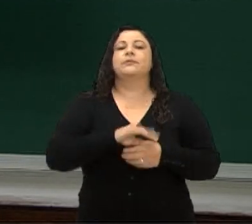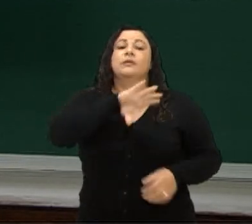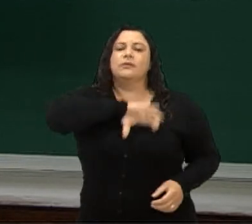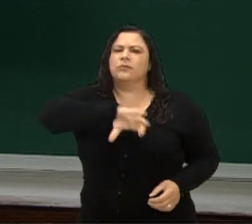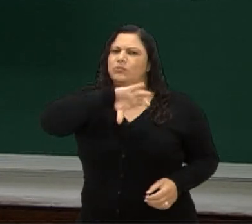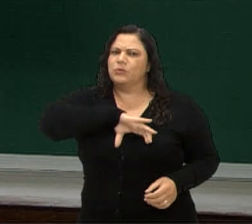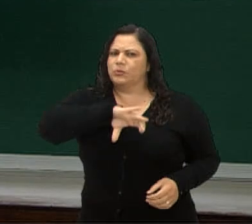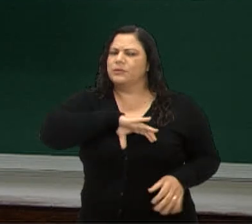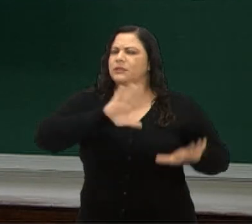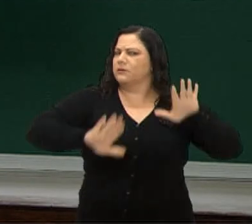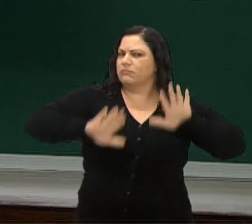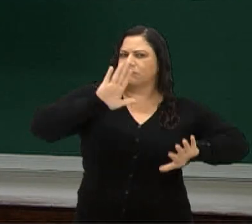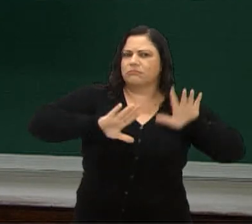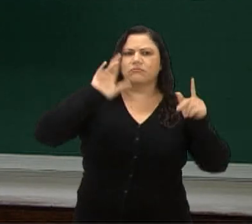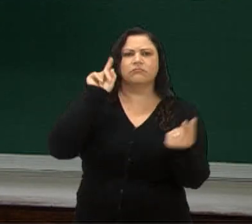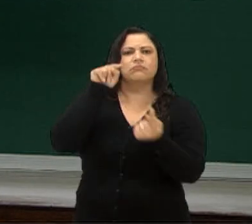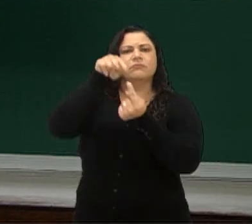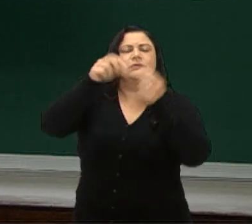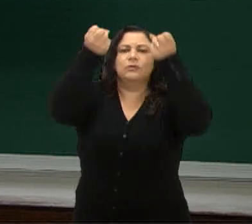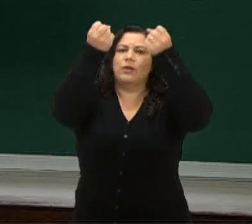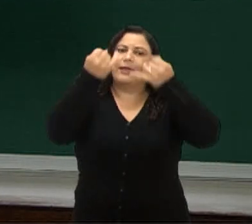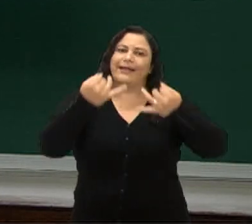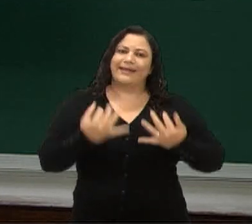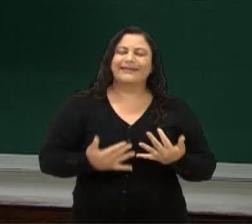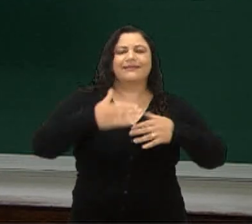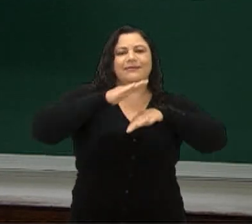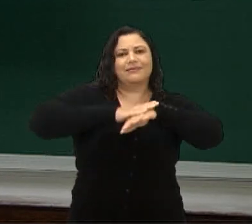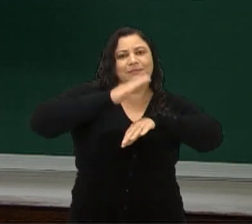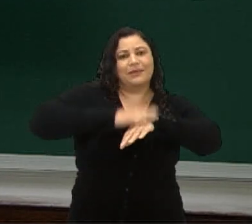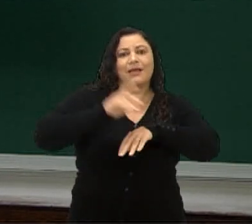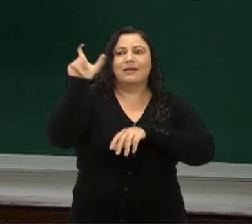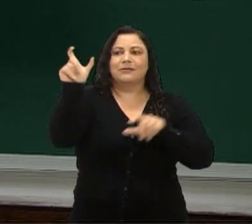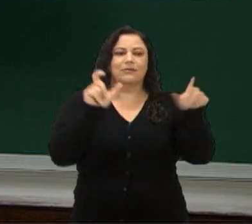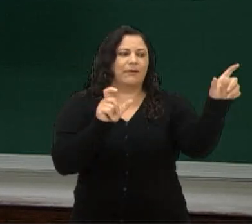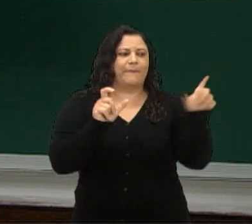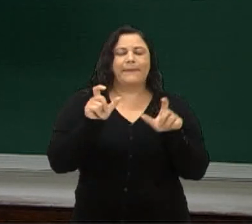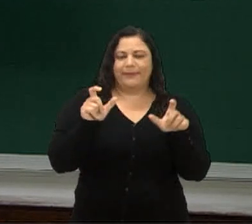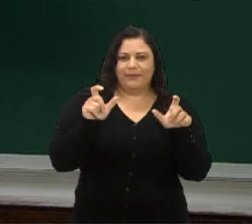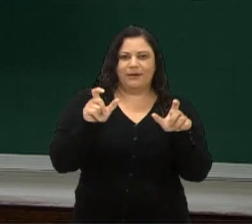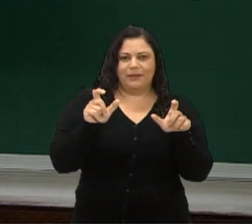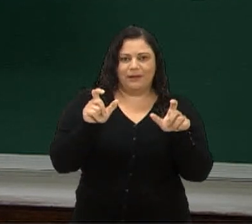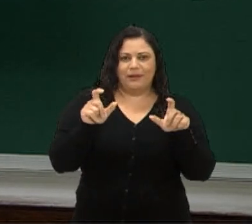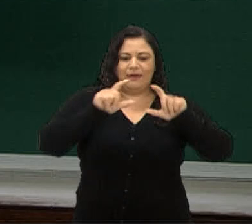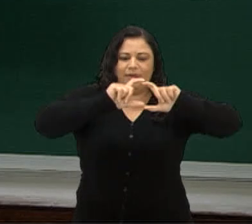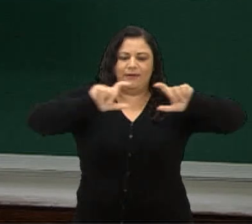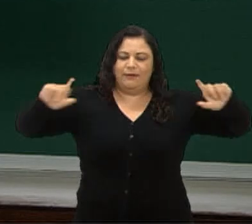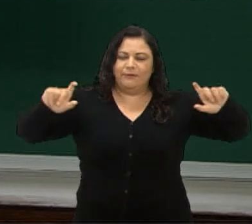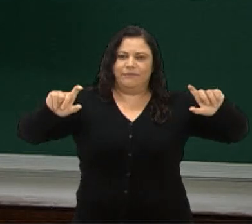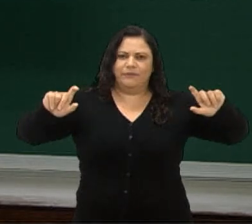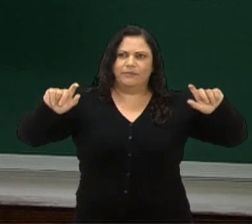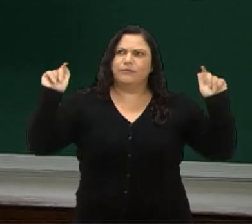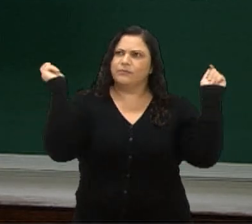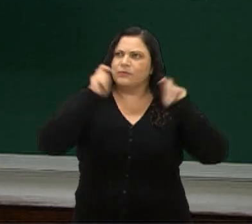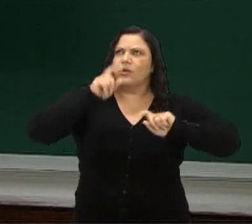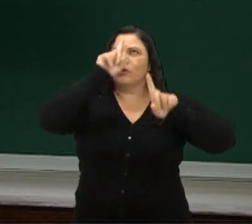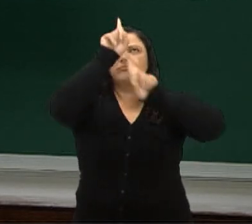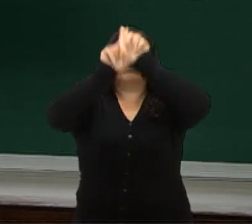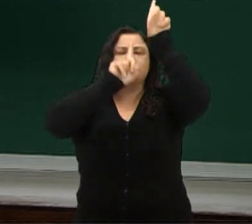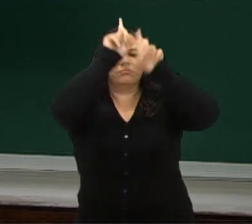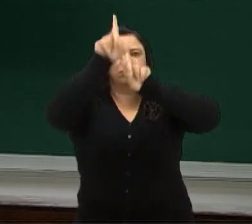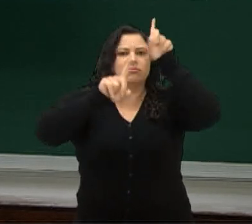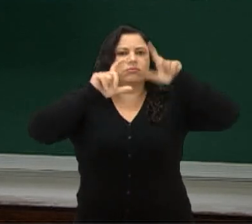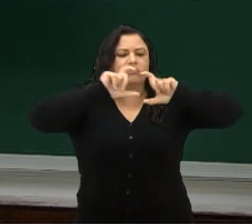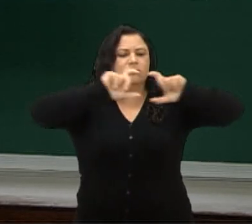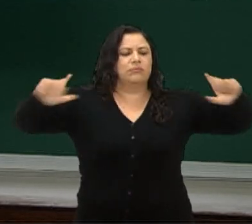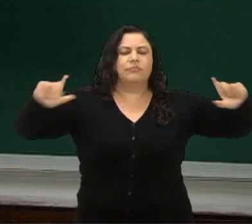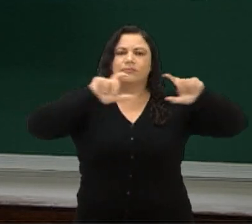se eu quero determinar, se eu quero explicar mais a respeito de uma palavra que está em uma sentença, eu posso criar, através de outras orações,